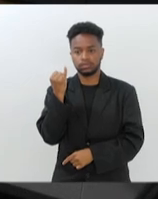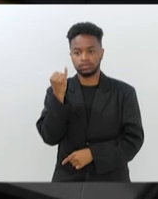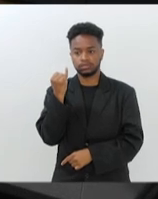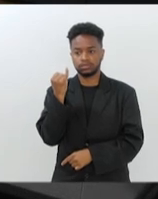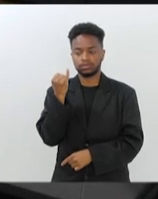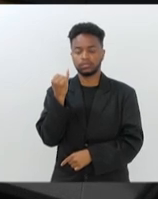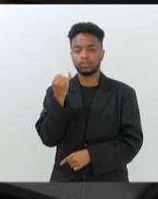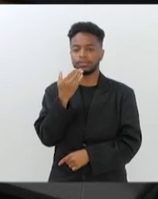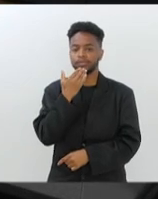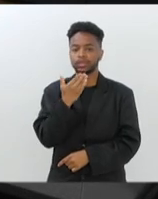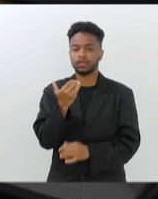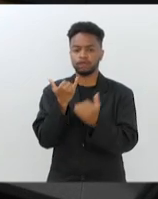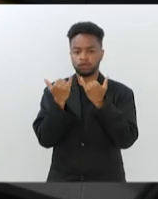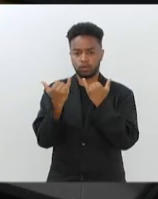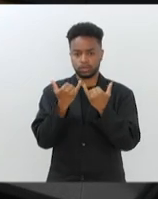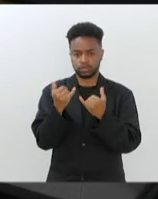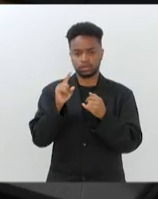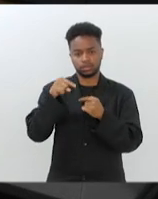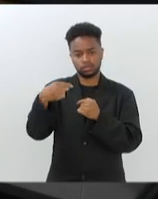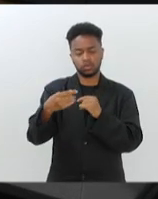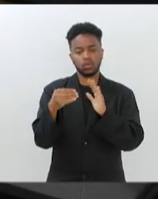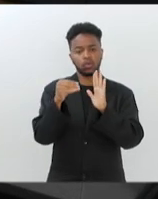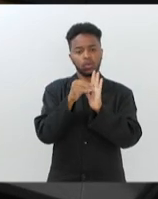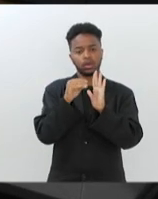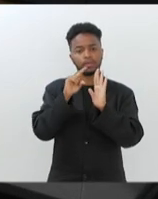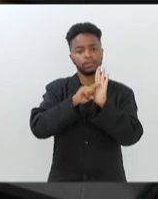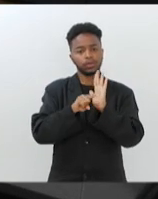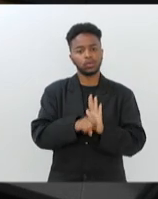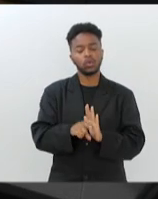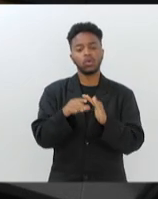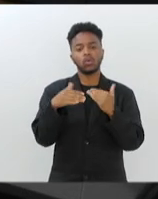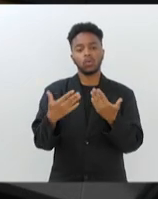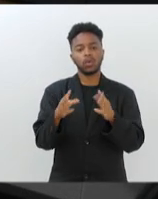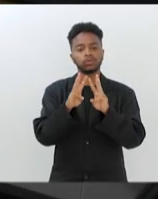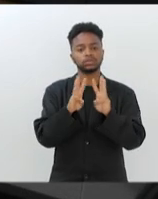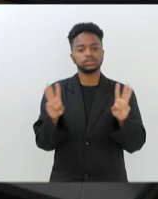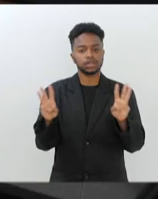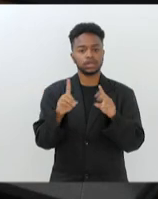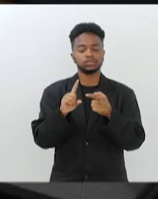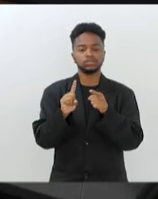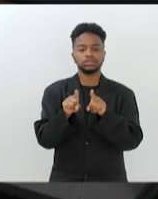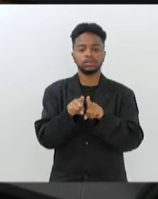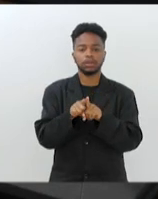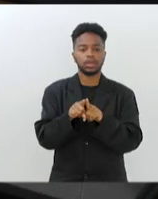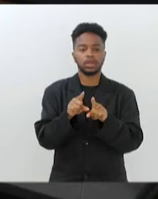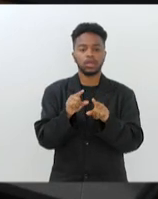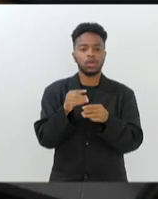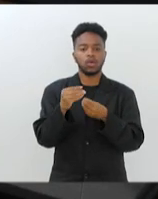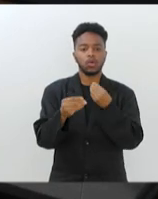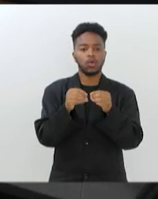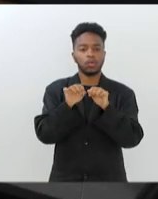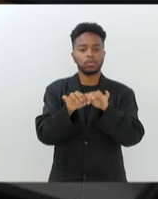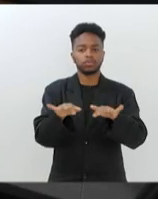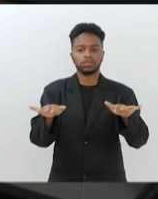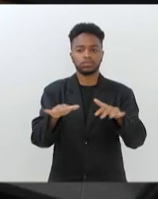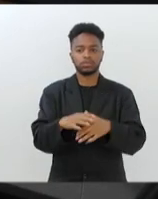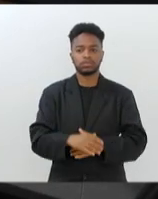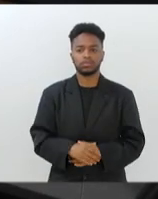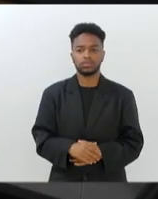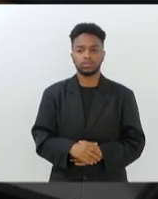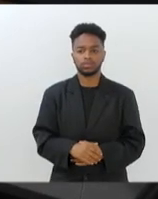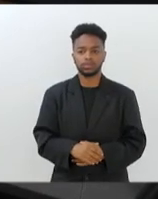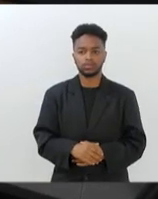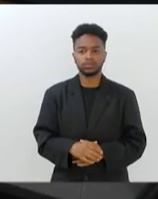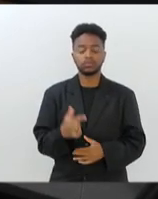no requerimento de informação a gente coloca essas perguntas Quais foram os sites foram veiculados que alcance esses sites t a taxa de rno presente eu vi que você